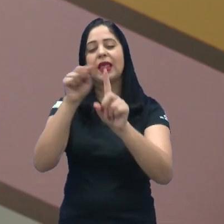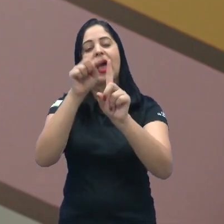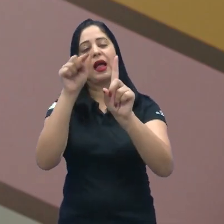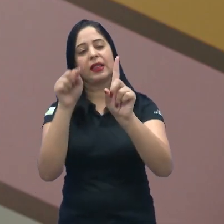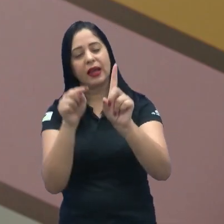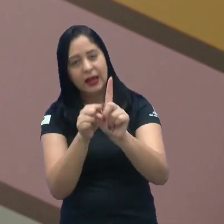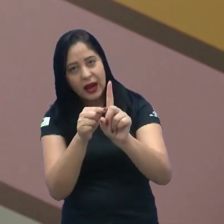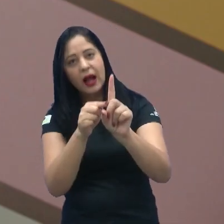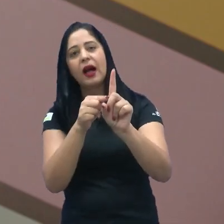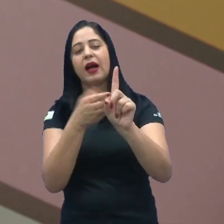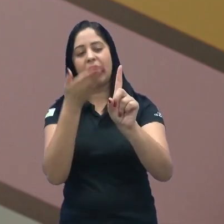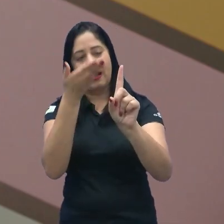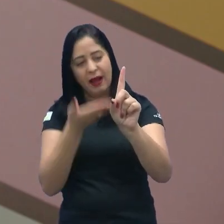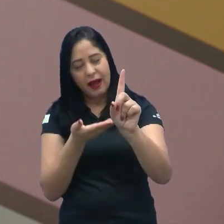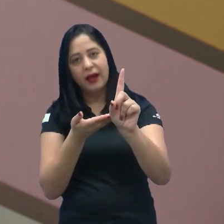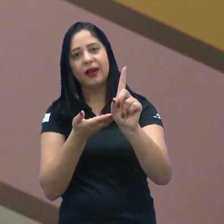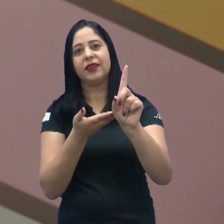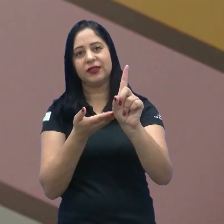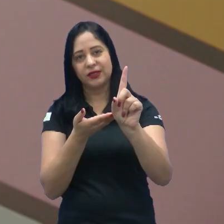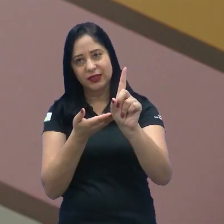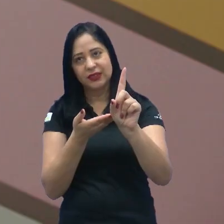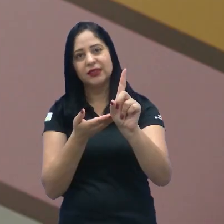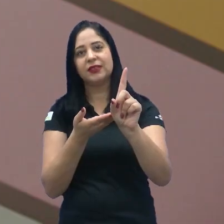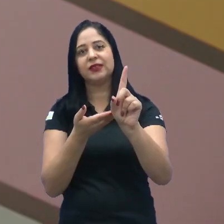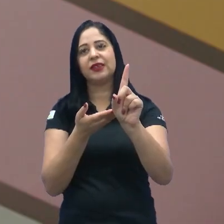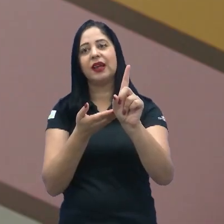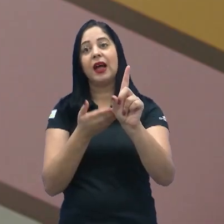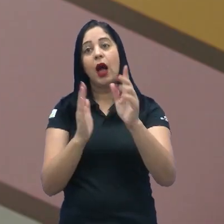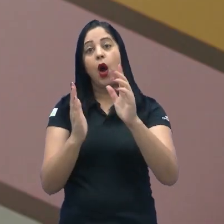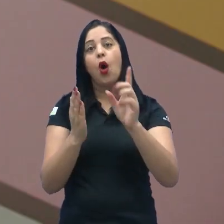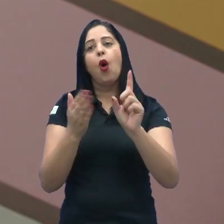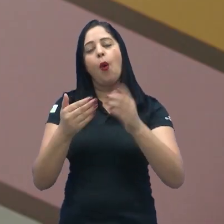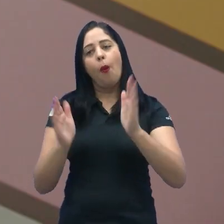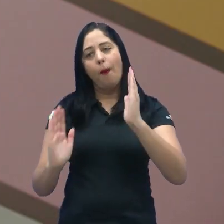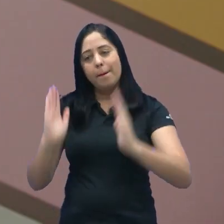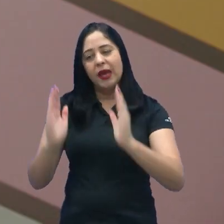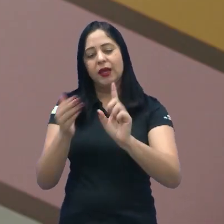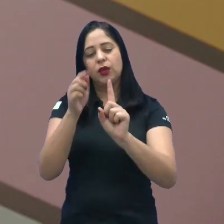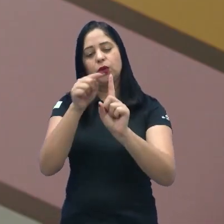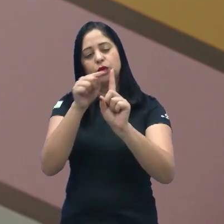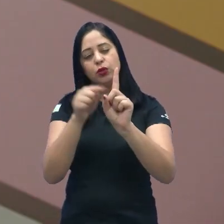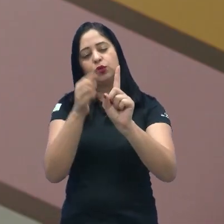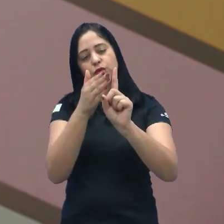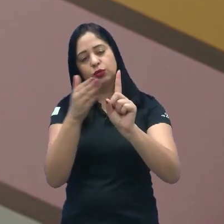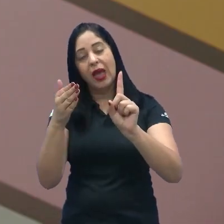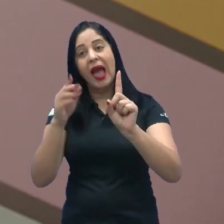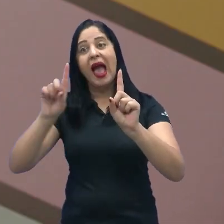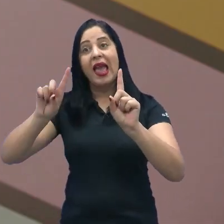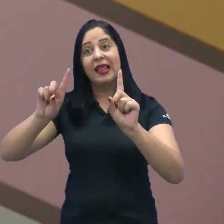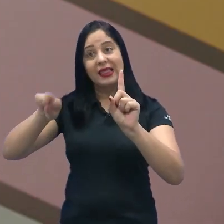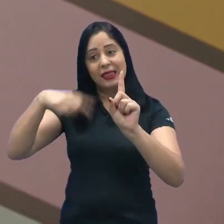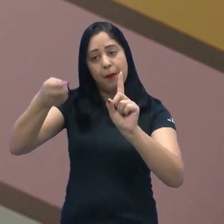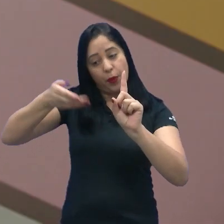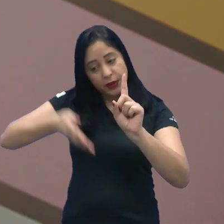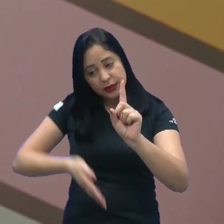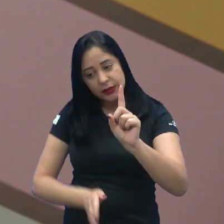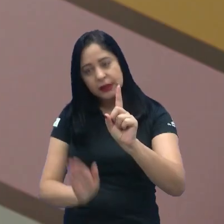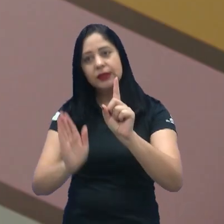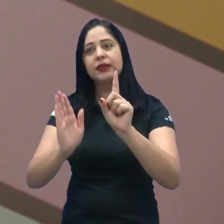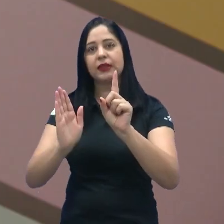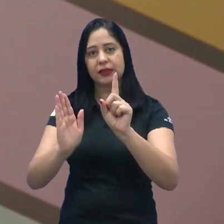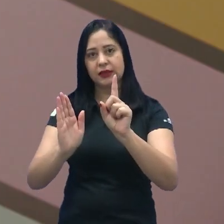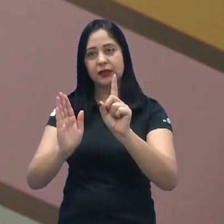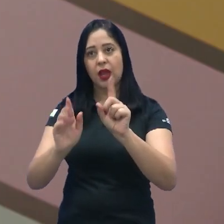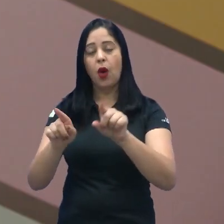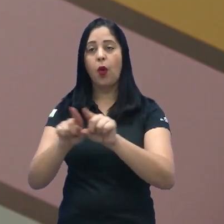mulheres, né, que estão para enfrentar o parto, o pós-parto, o puerpério, e também quando elas entram nesse planejamento da